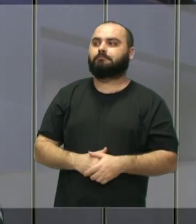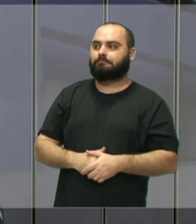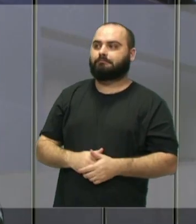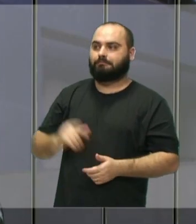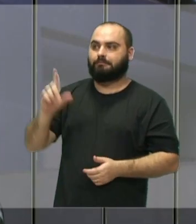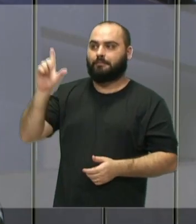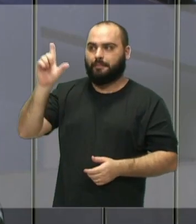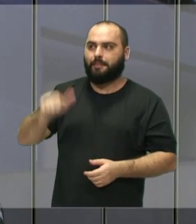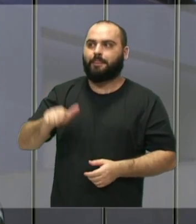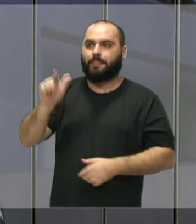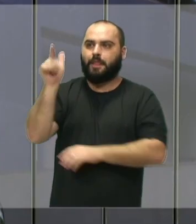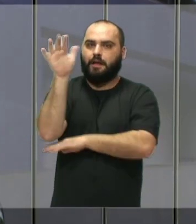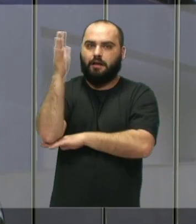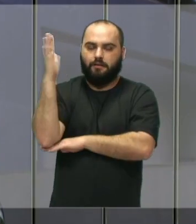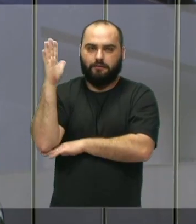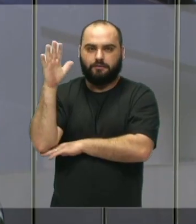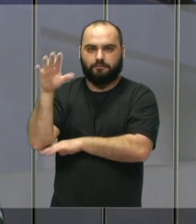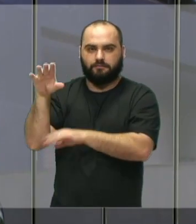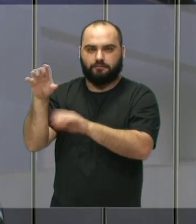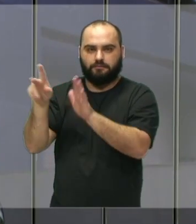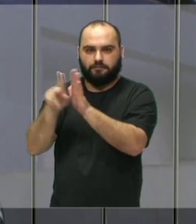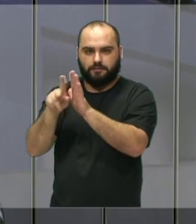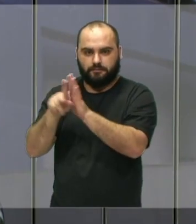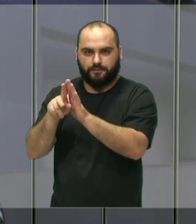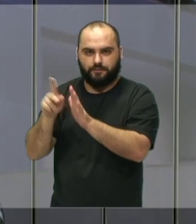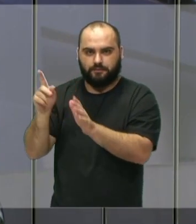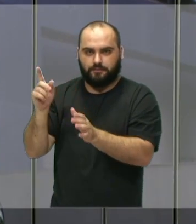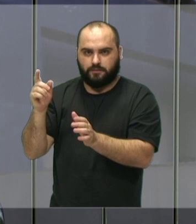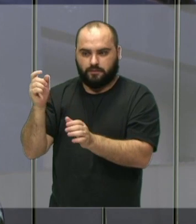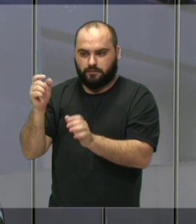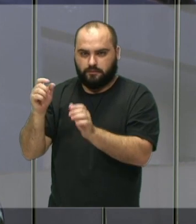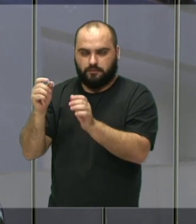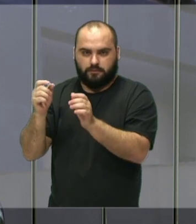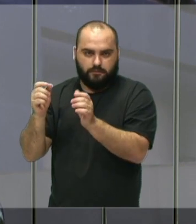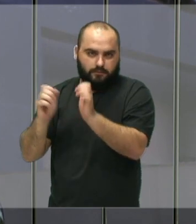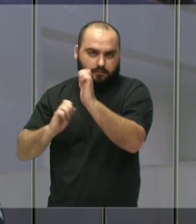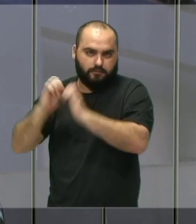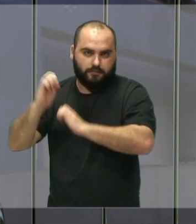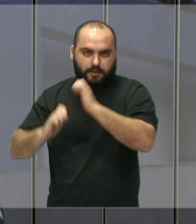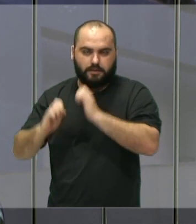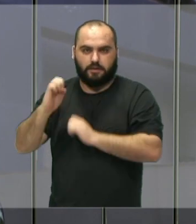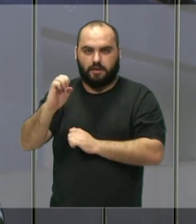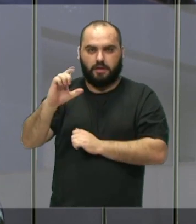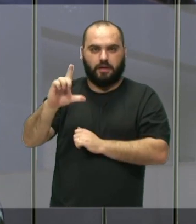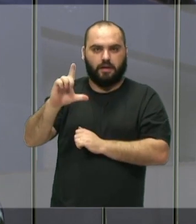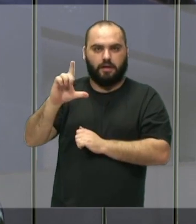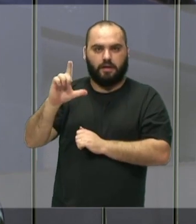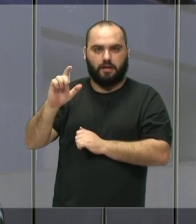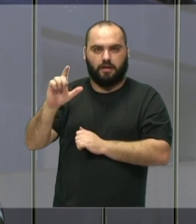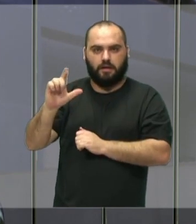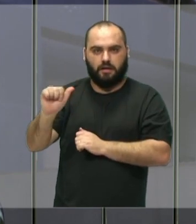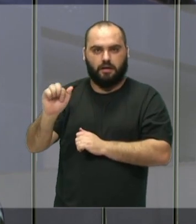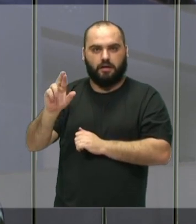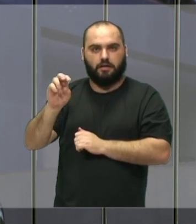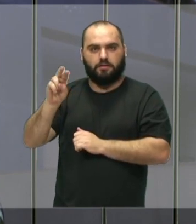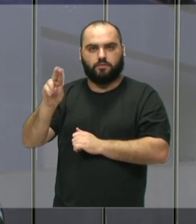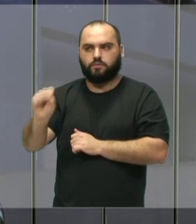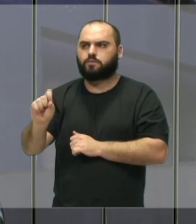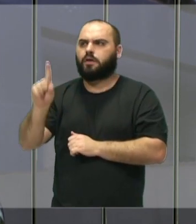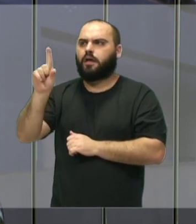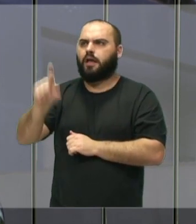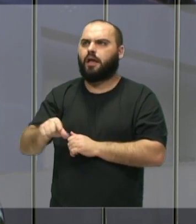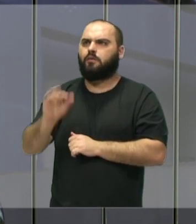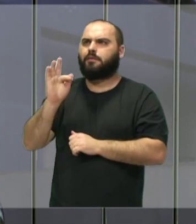árvore que ela está num terreno da construtora Claros. É uma figueira nativa de 30 anos, acho que ela